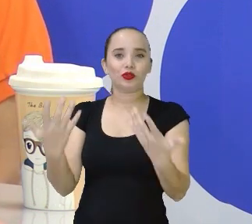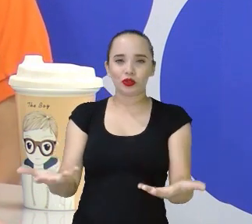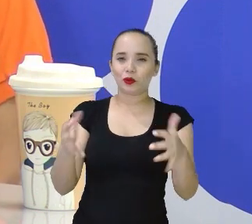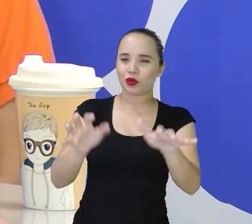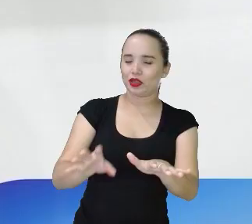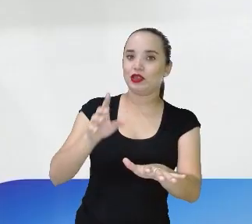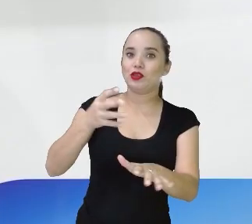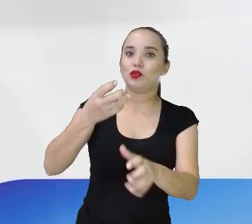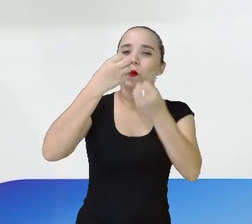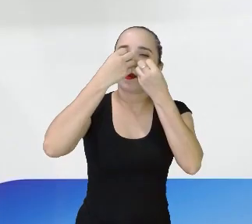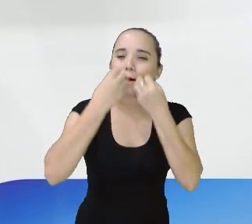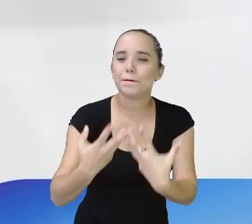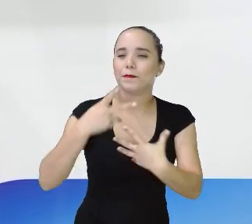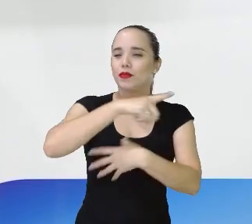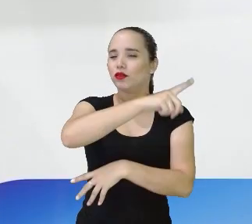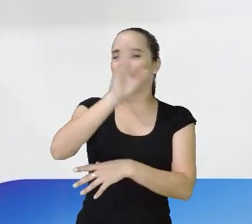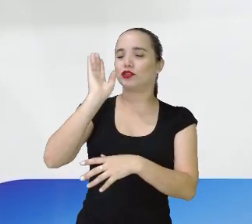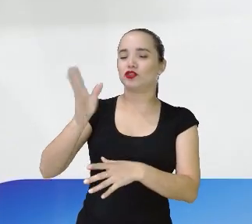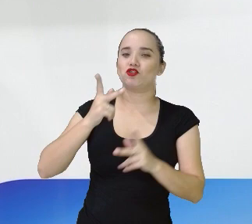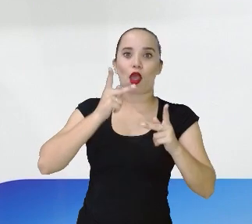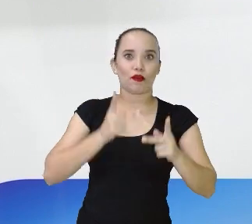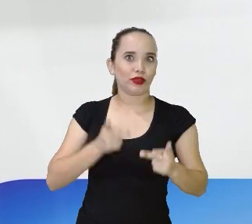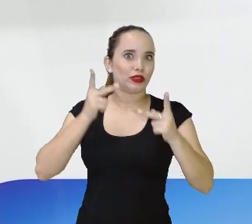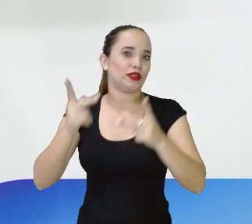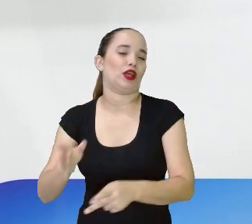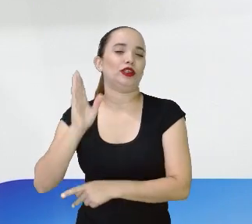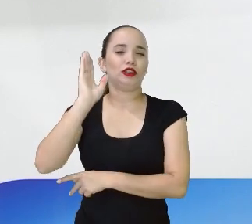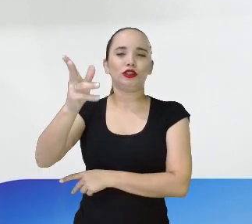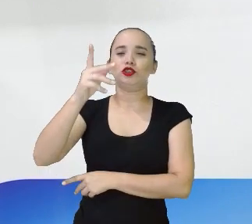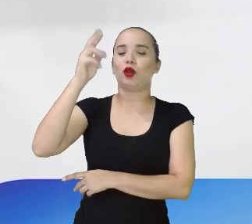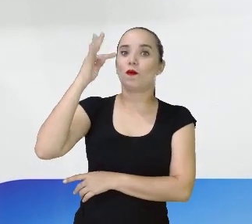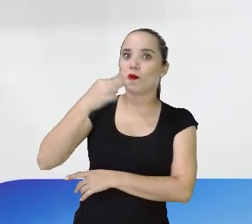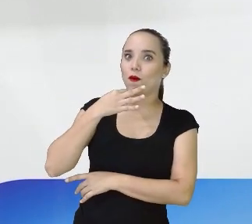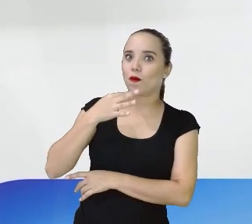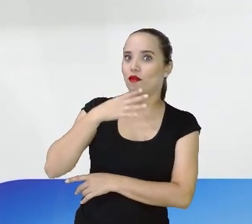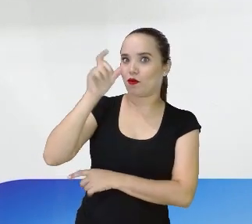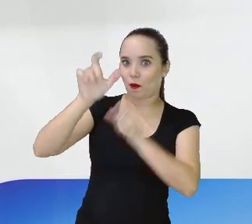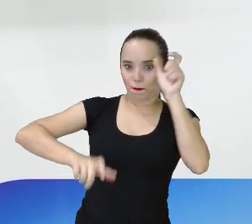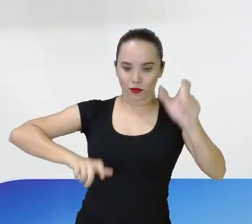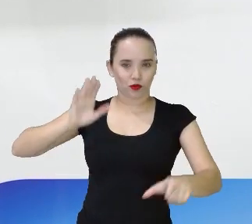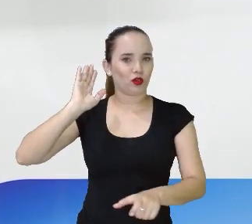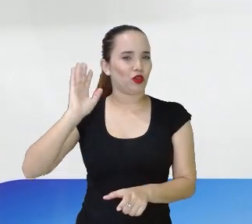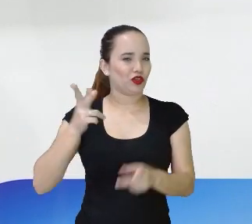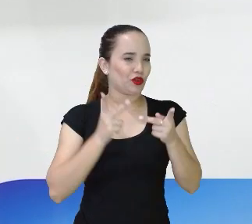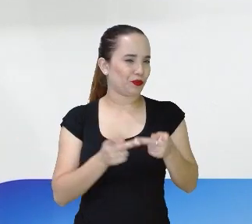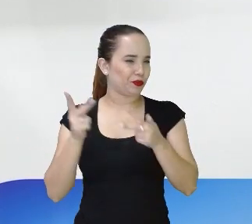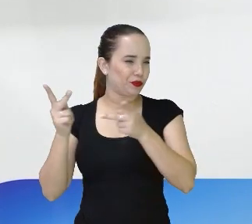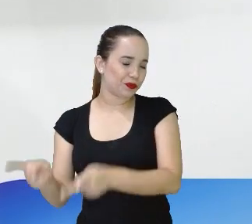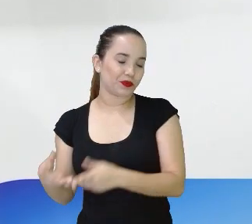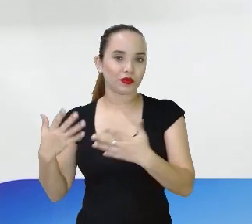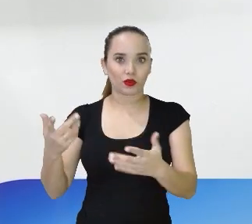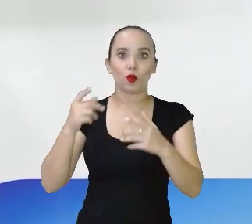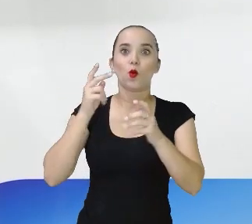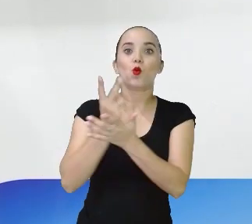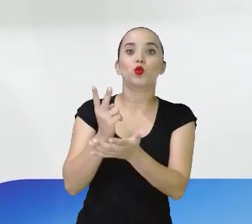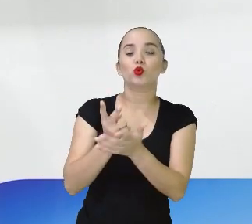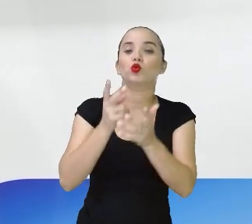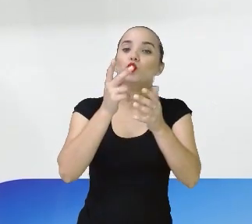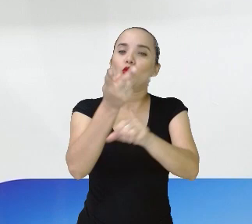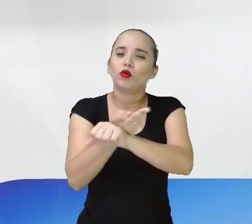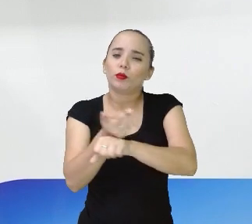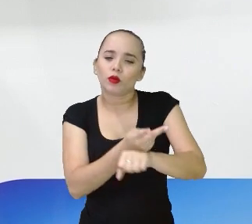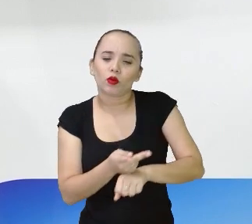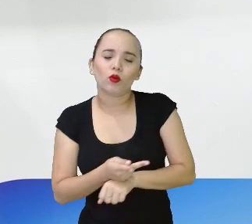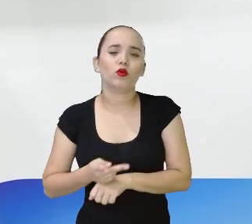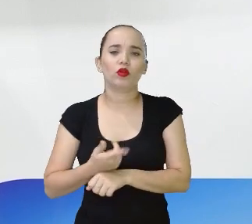vocês já conhecem, que já visitaram, que conhece alguém que já foi. Mas continue pesquisando, pesquisem aí outros patrimônios